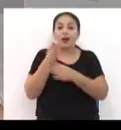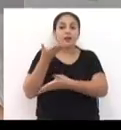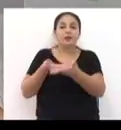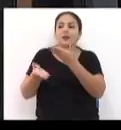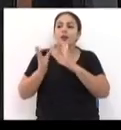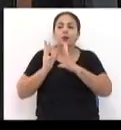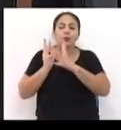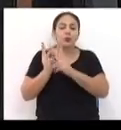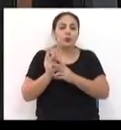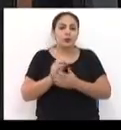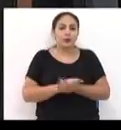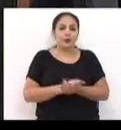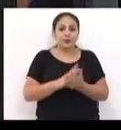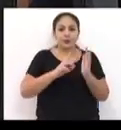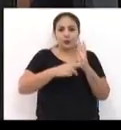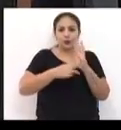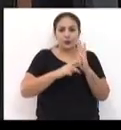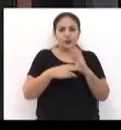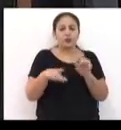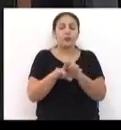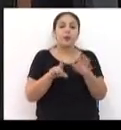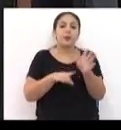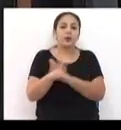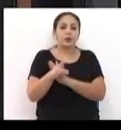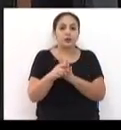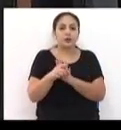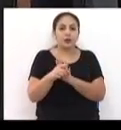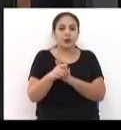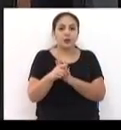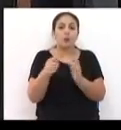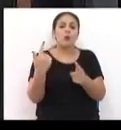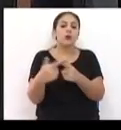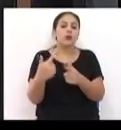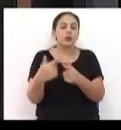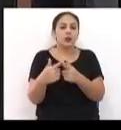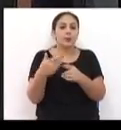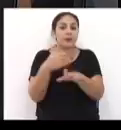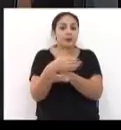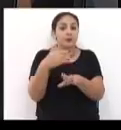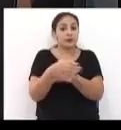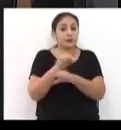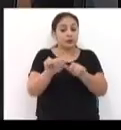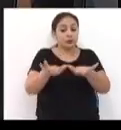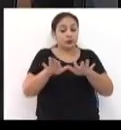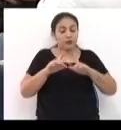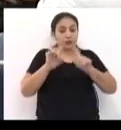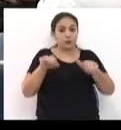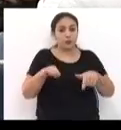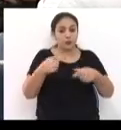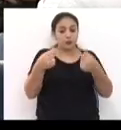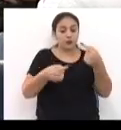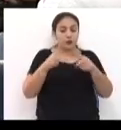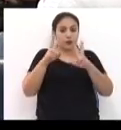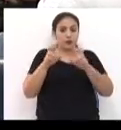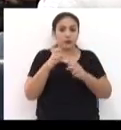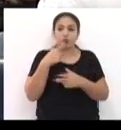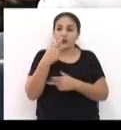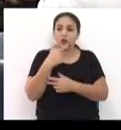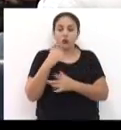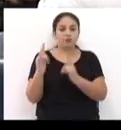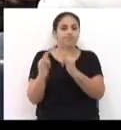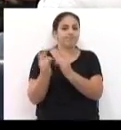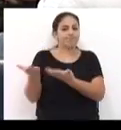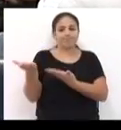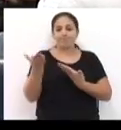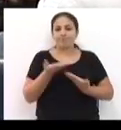beneficia a todos. O sindicato também questiona a participação na audiência pública que debateu o assunto. Plínio comenta que a